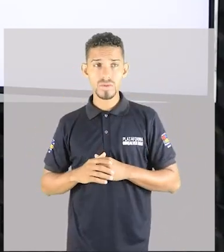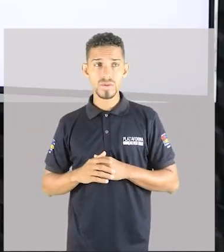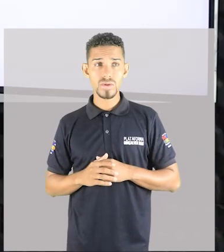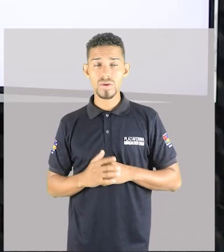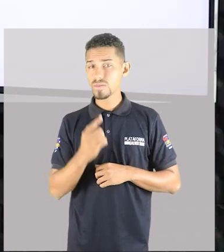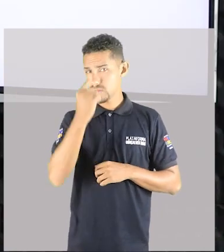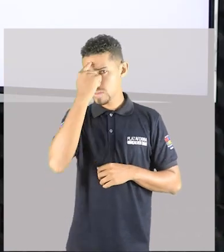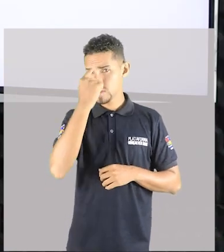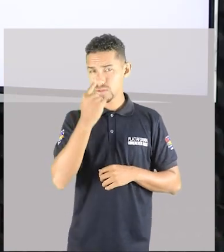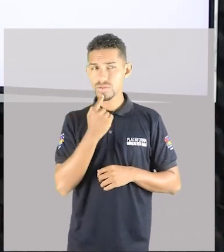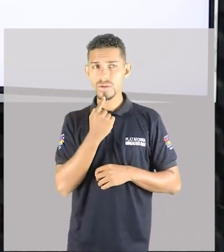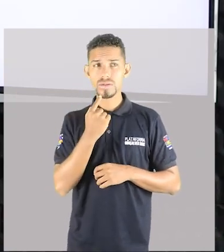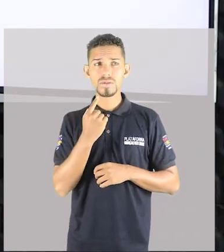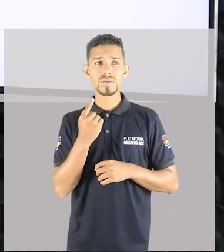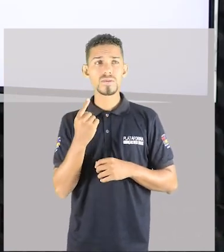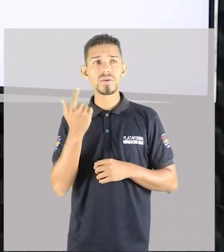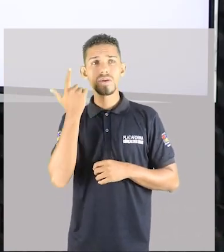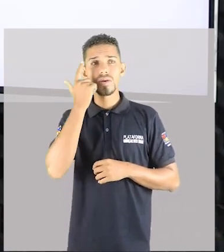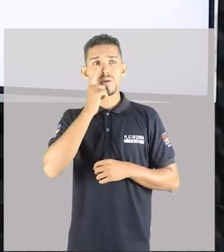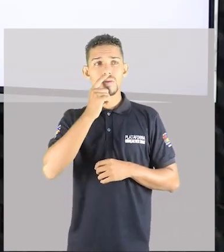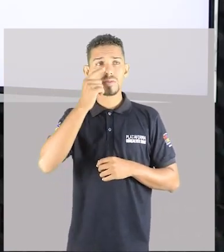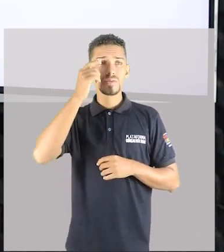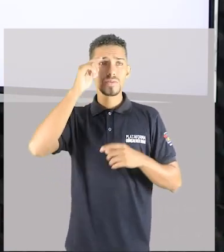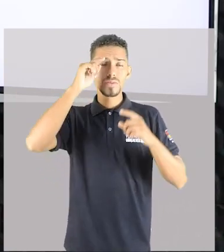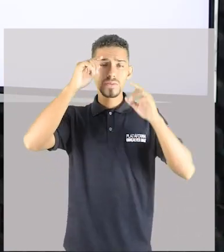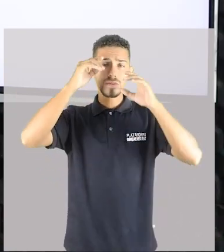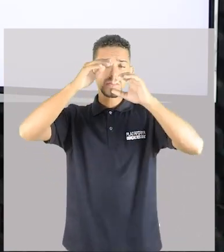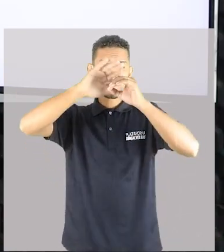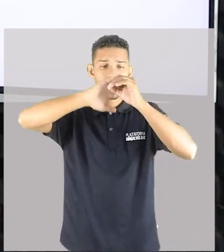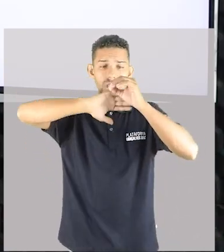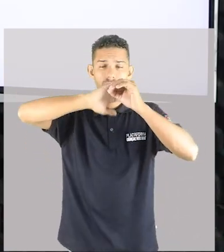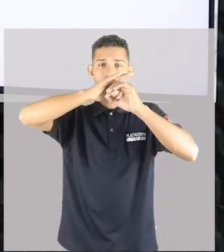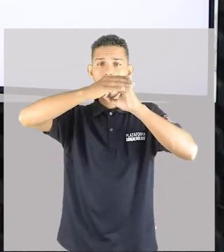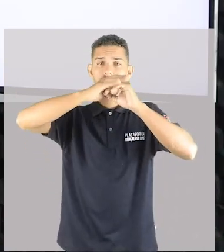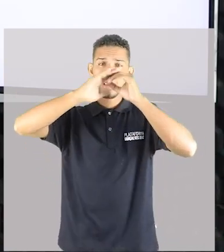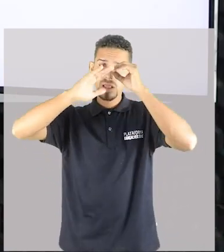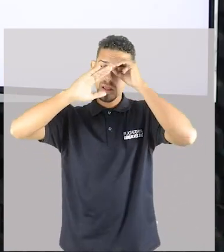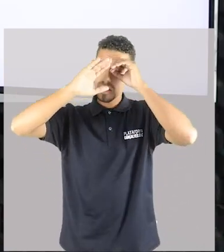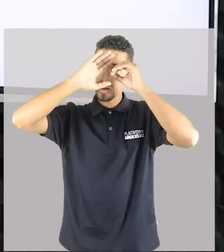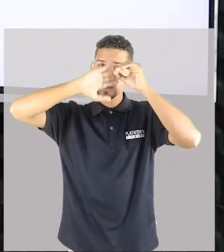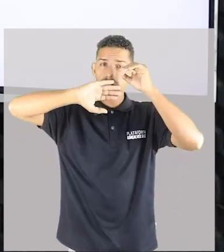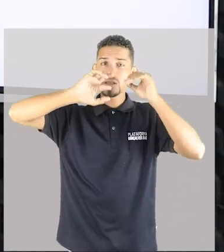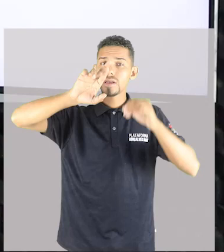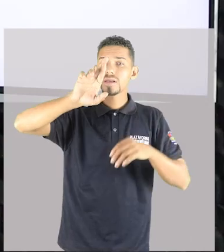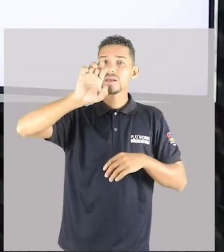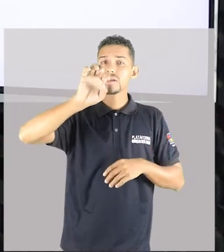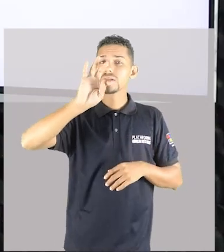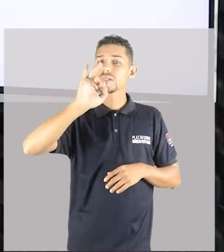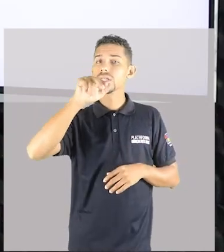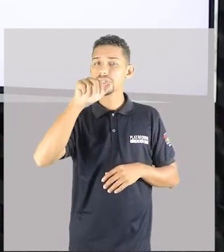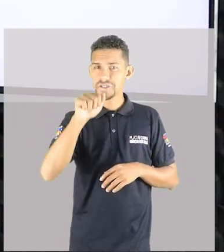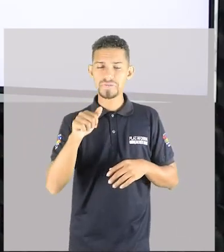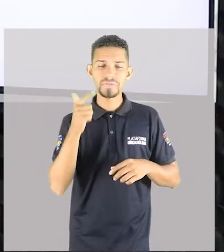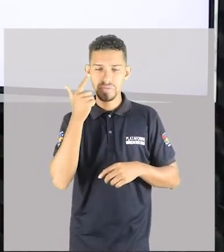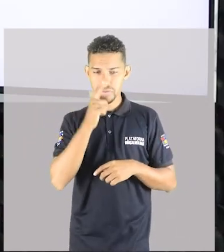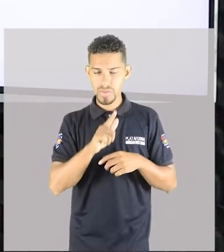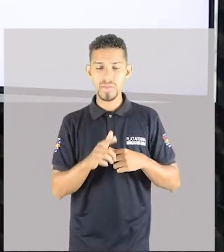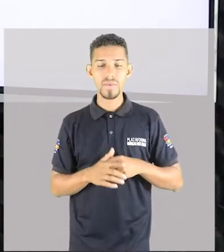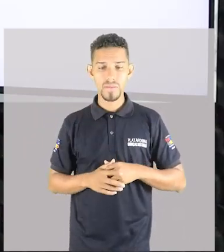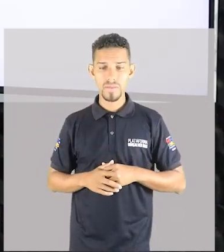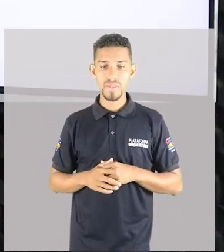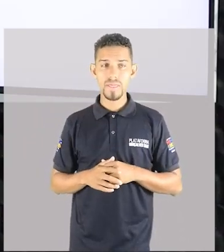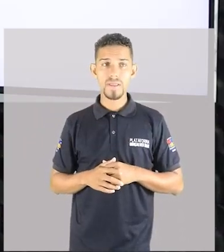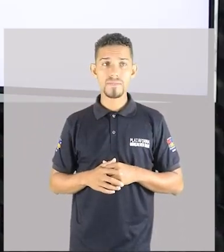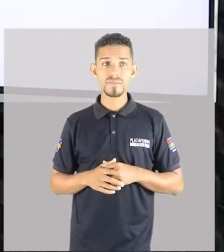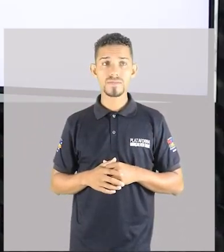objetos distantes, a imagem se forma lá na retina, tá? Esse aqui é o olho normal.